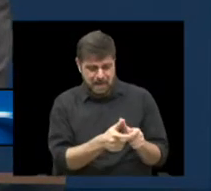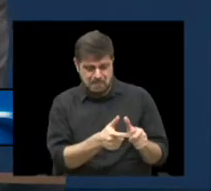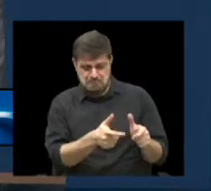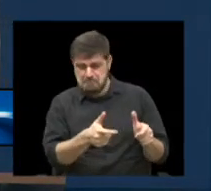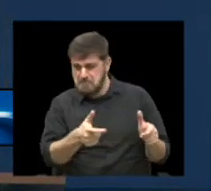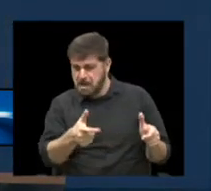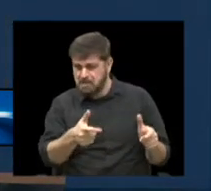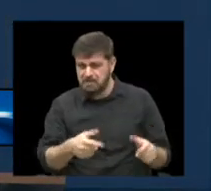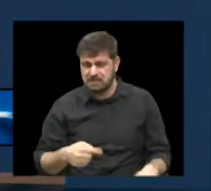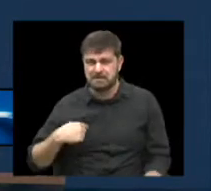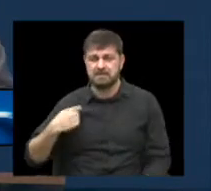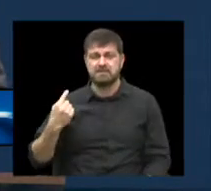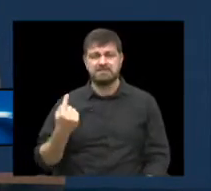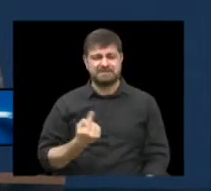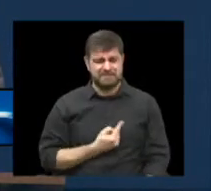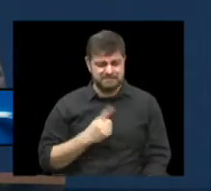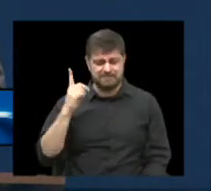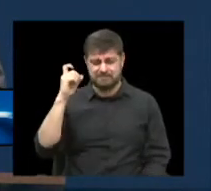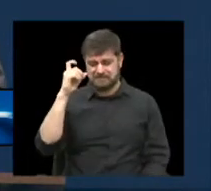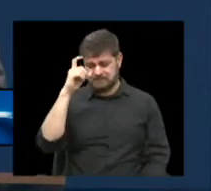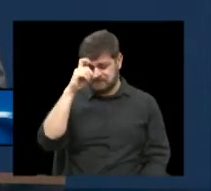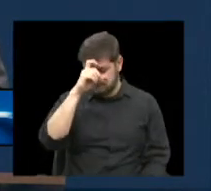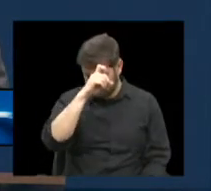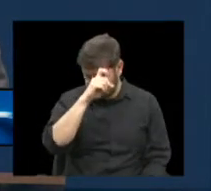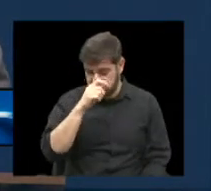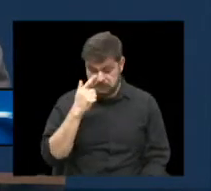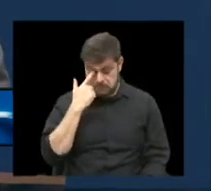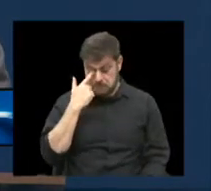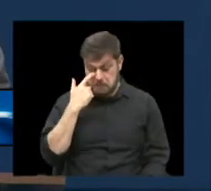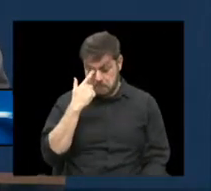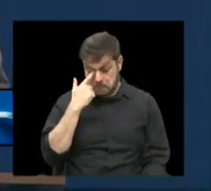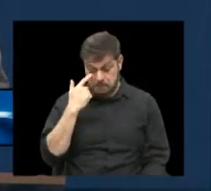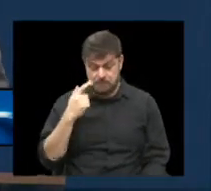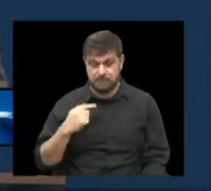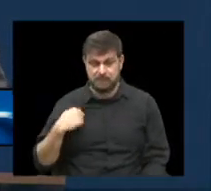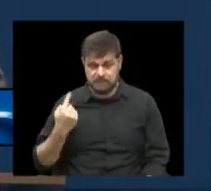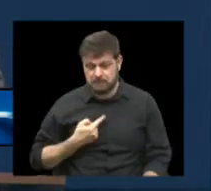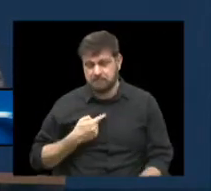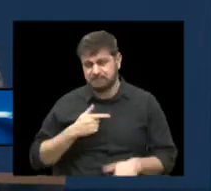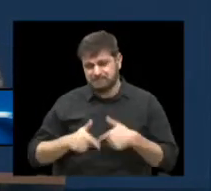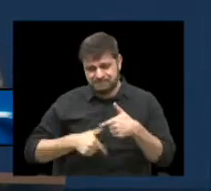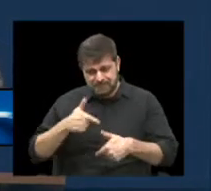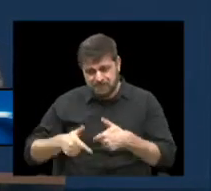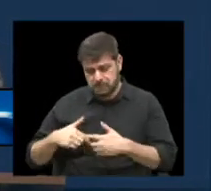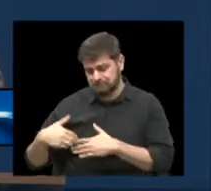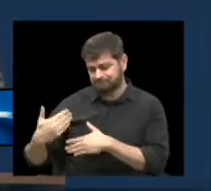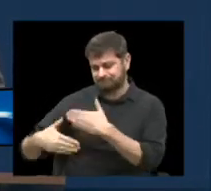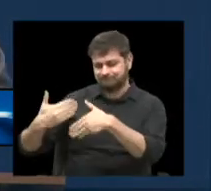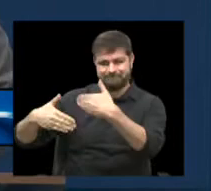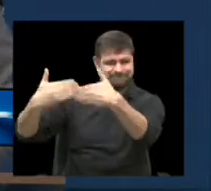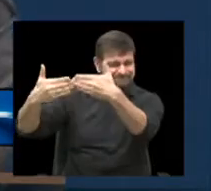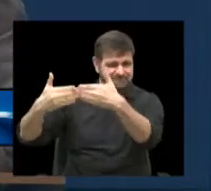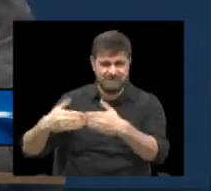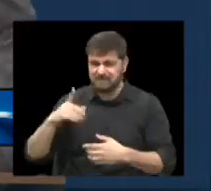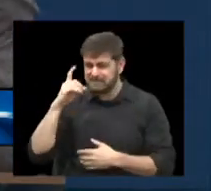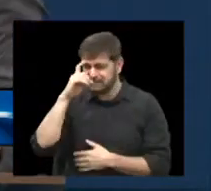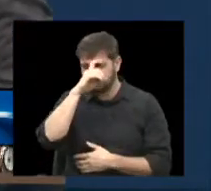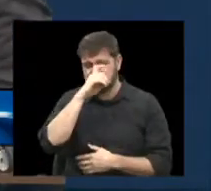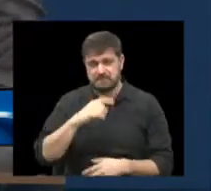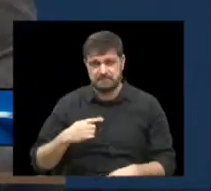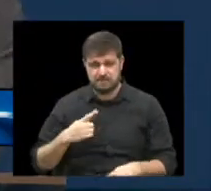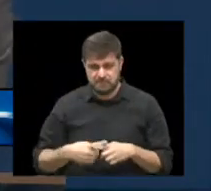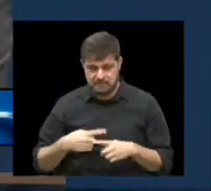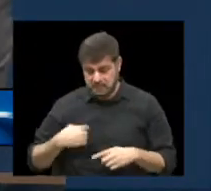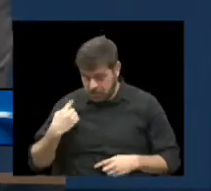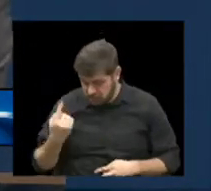Ailton, nós vamos ter dificuldade, vereador Nelson, de dar um seguimento ao nosso trabalho aqui. Né? A pessoa precisa de